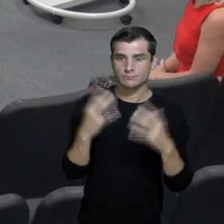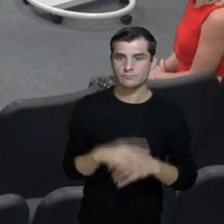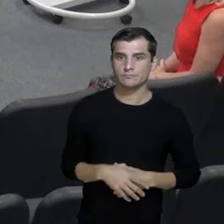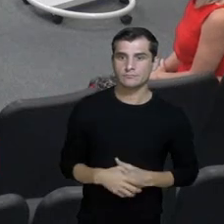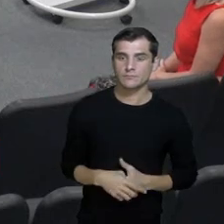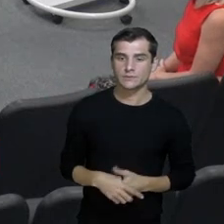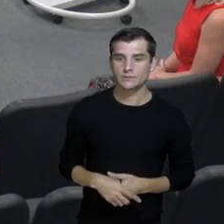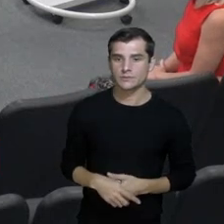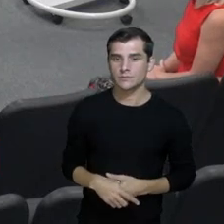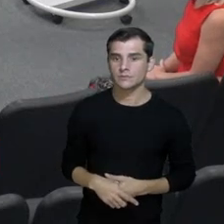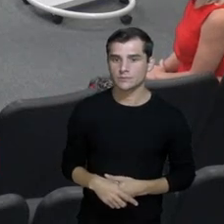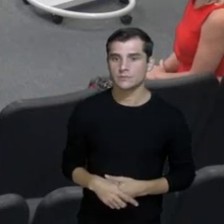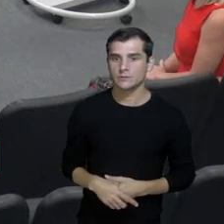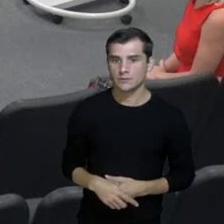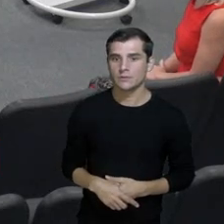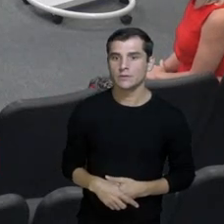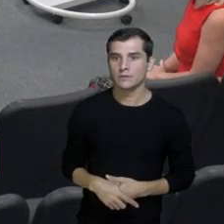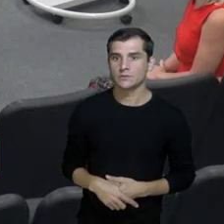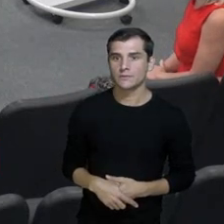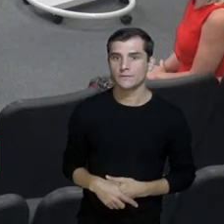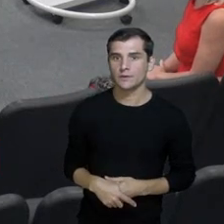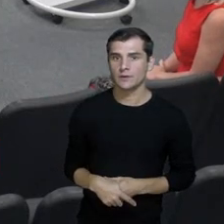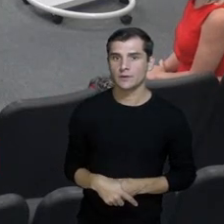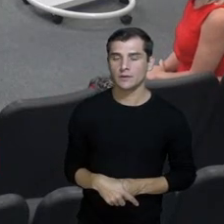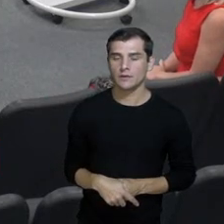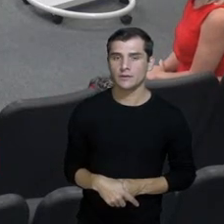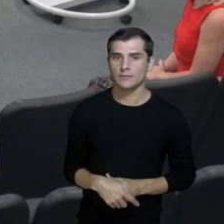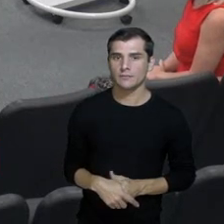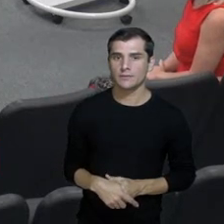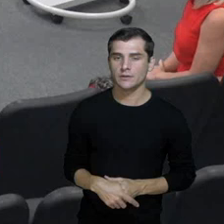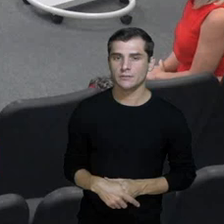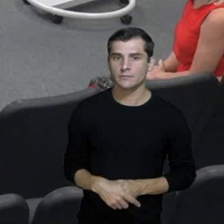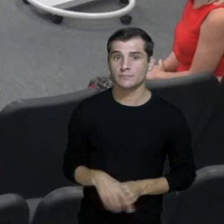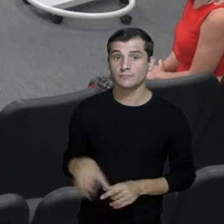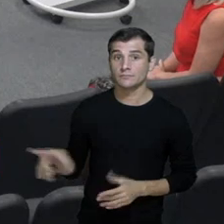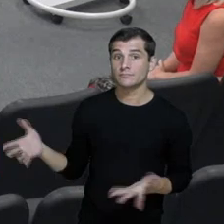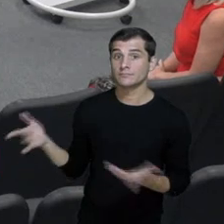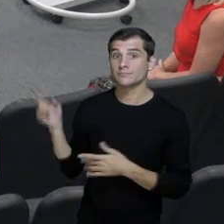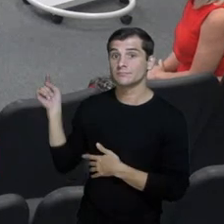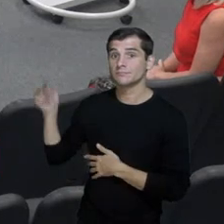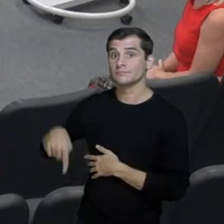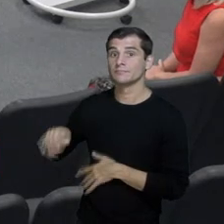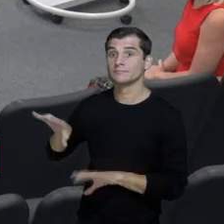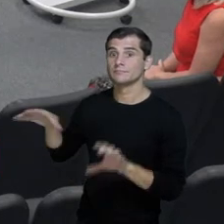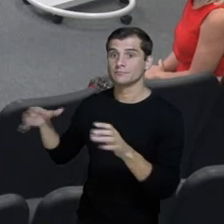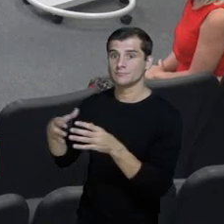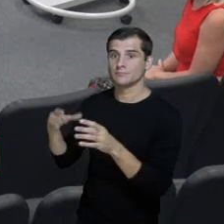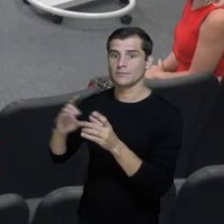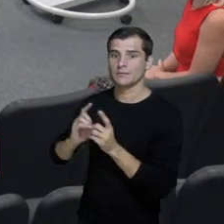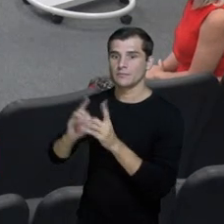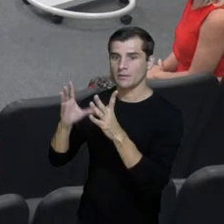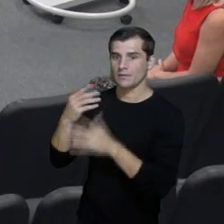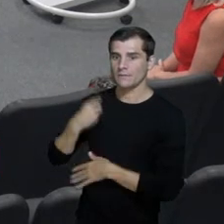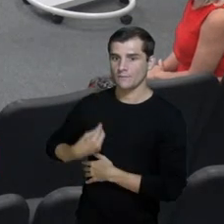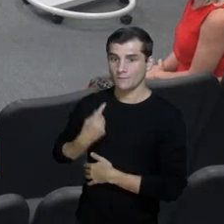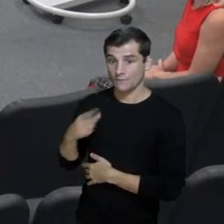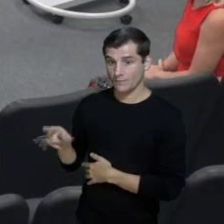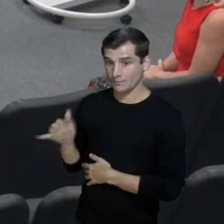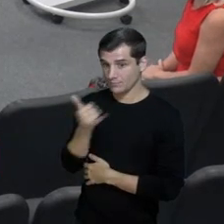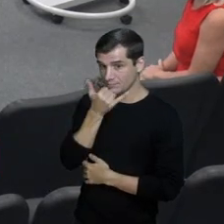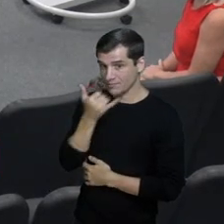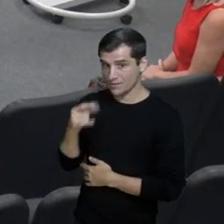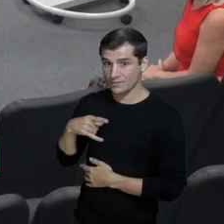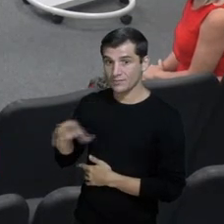Oi pessoal boa tarde nós trocamos aqui fizemos um papel democrático no grupo né e me perdoem aqui a letra